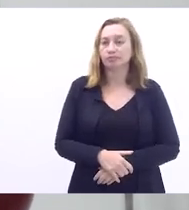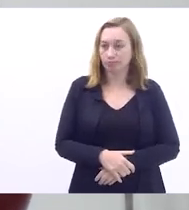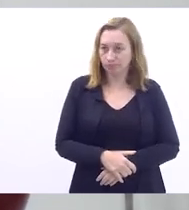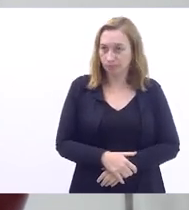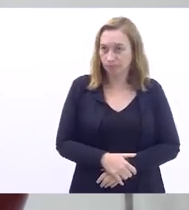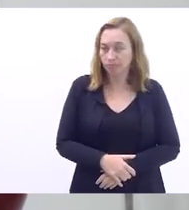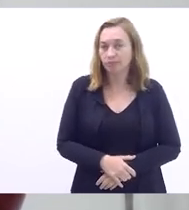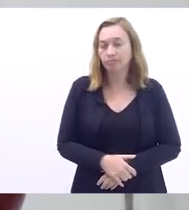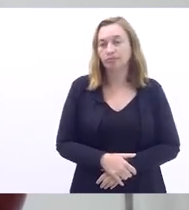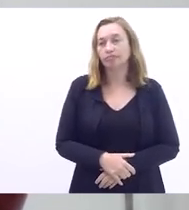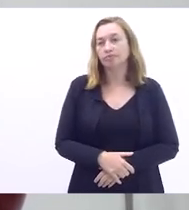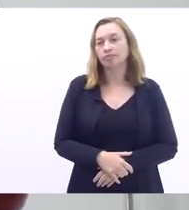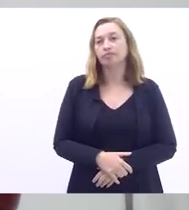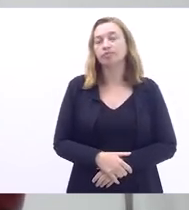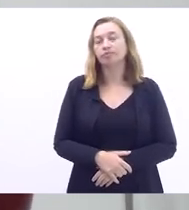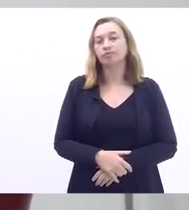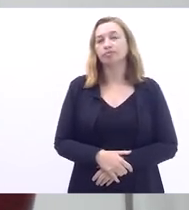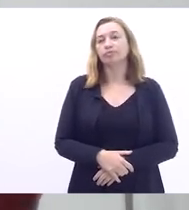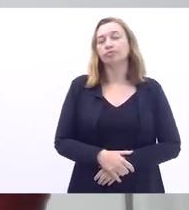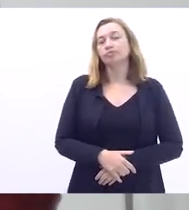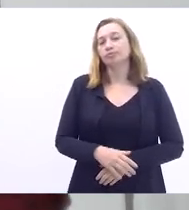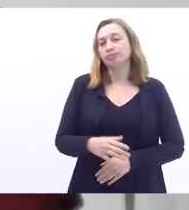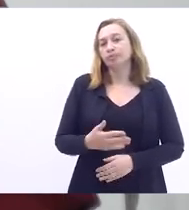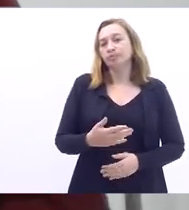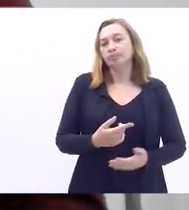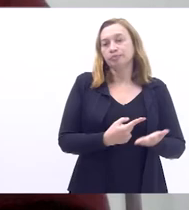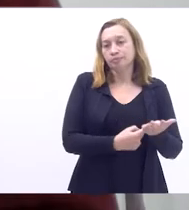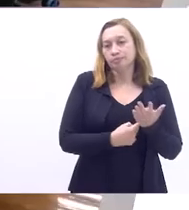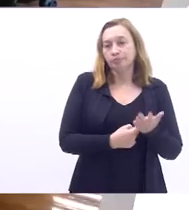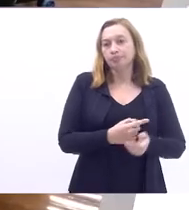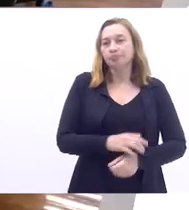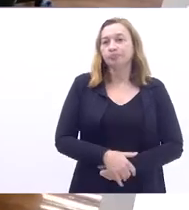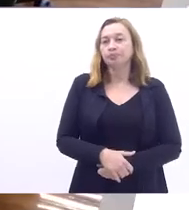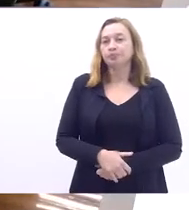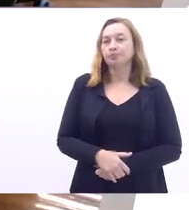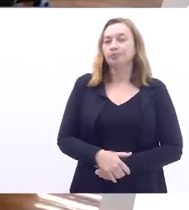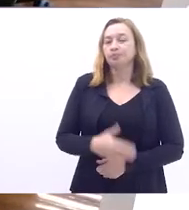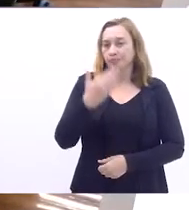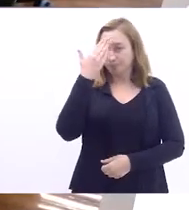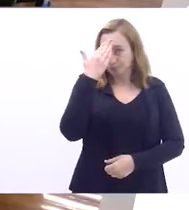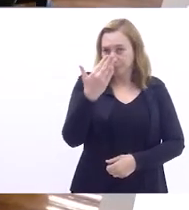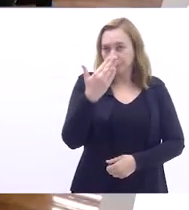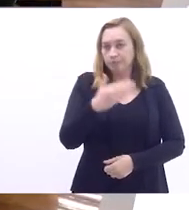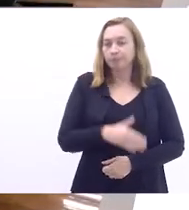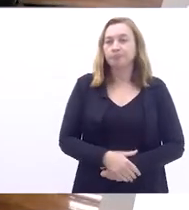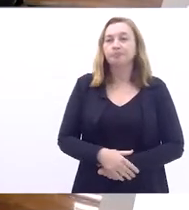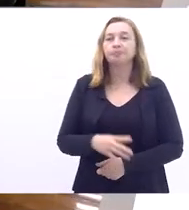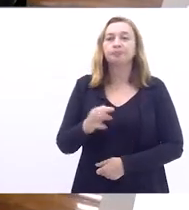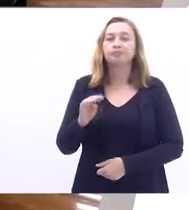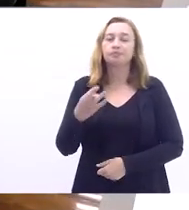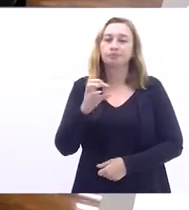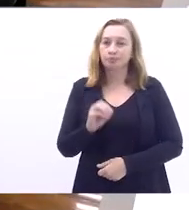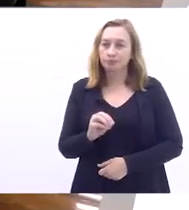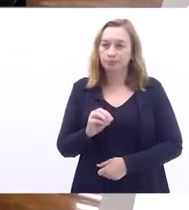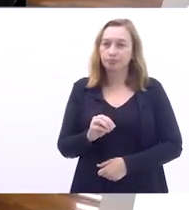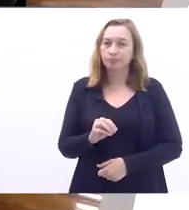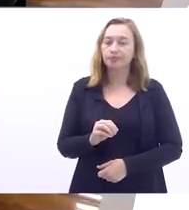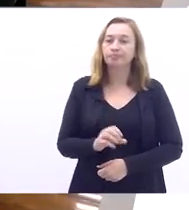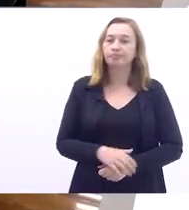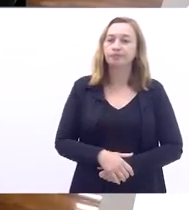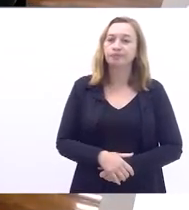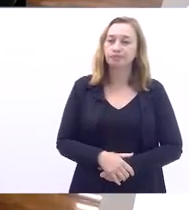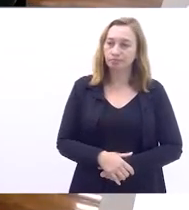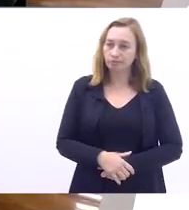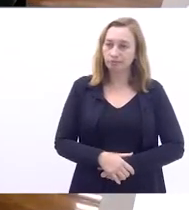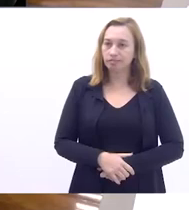nossa casa e essa é a nossa contribuição e obrigado Cristiano Peixoto do sintuperj